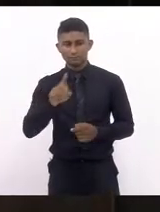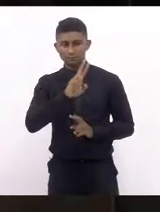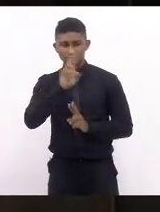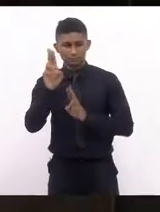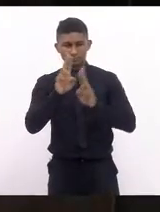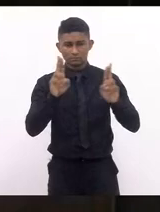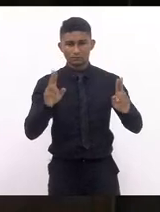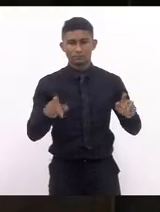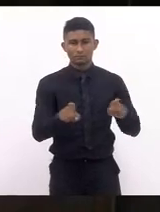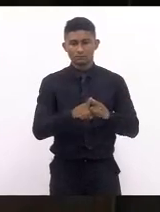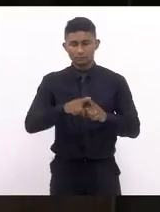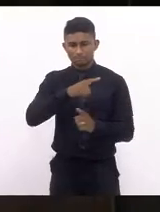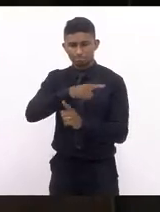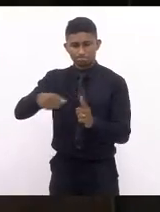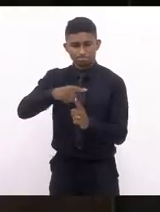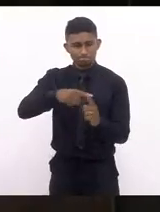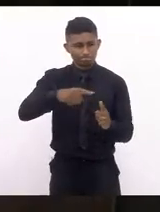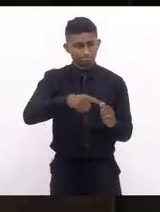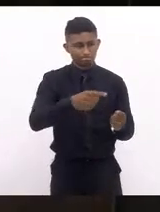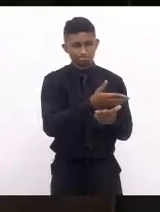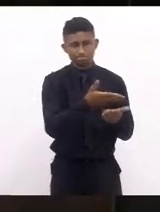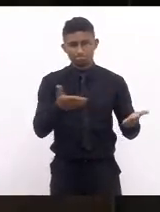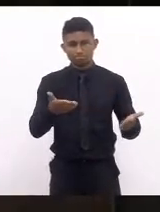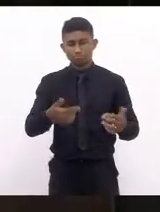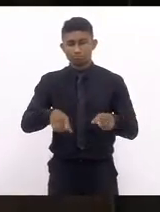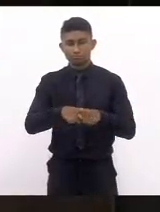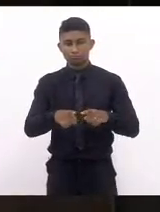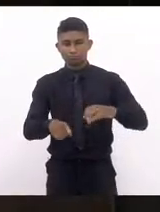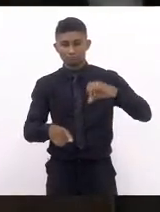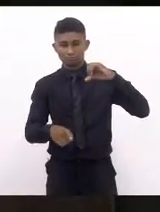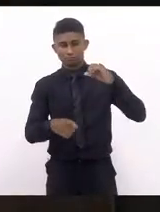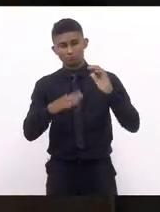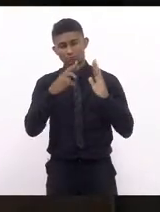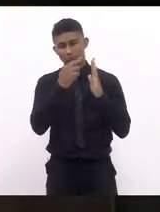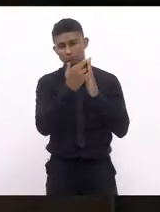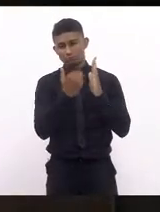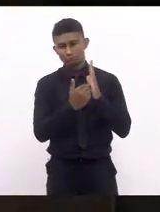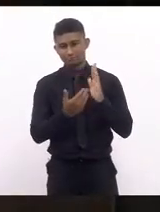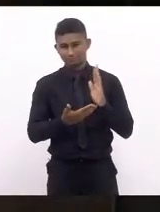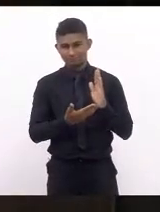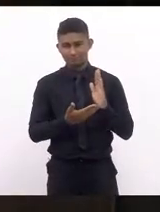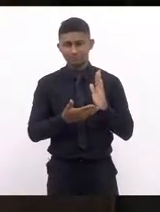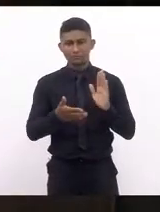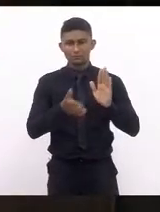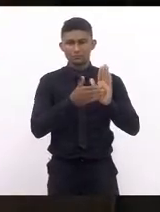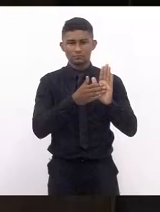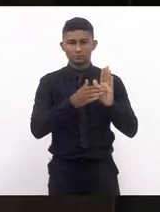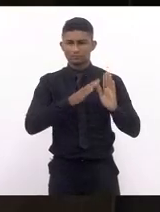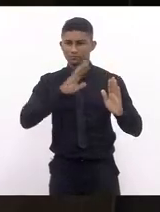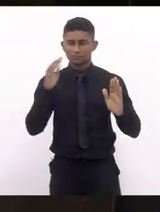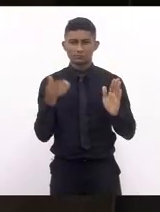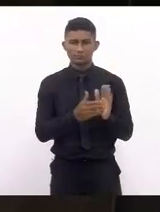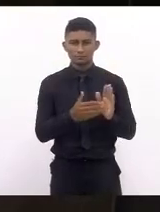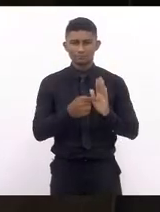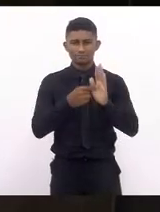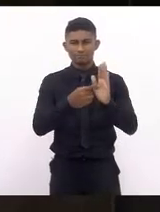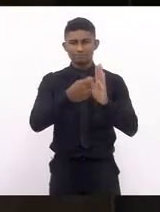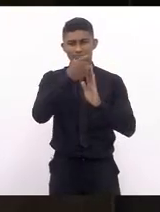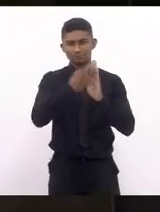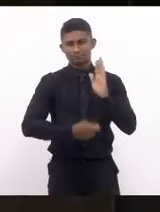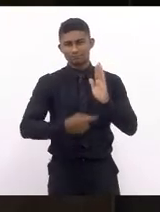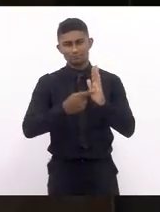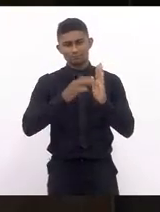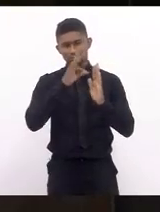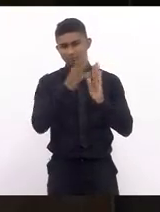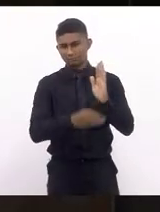e exonerações de cargos comissionados e nove atos normativos todas as proposições apresentadas com seu texto